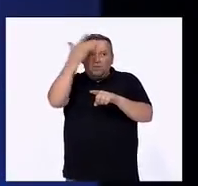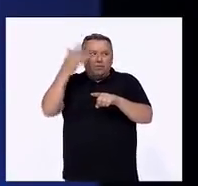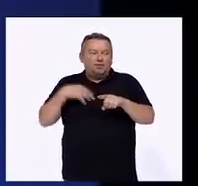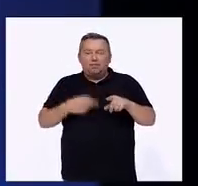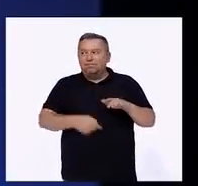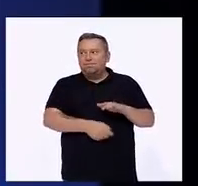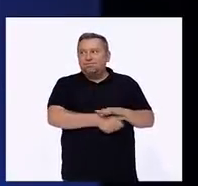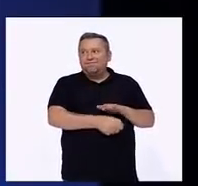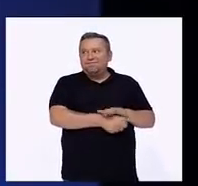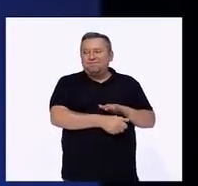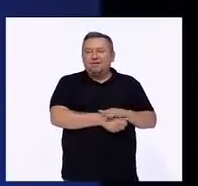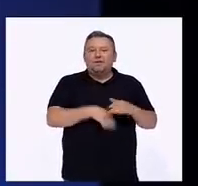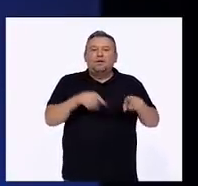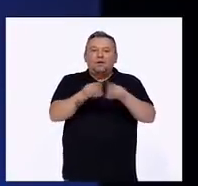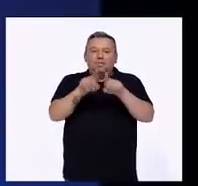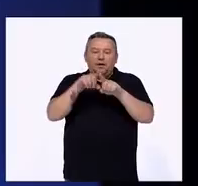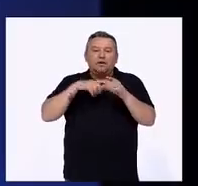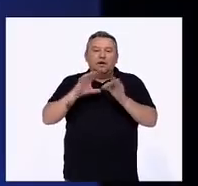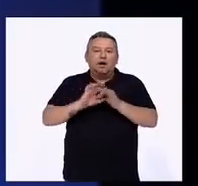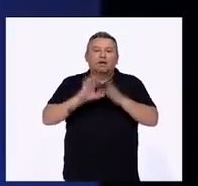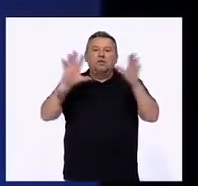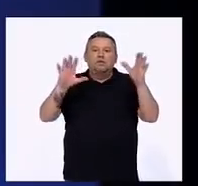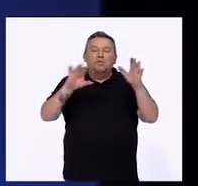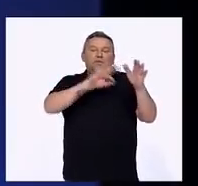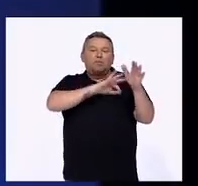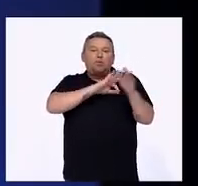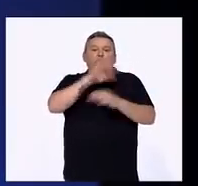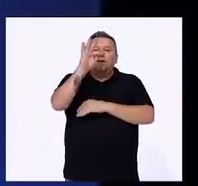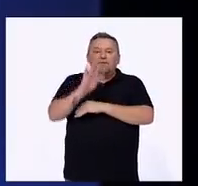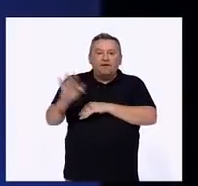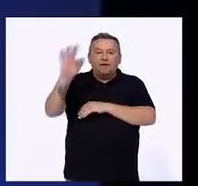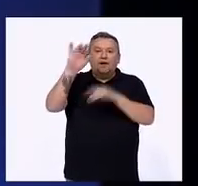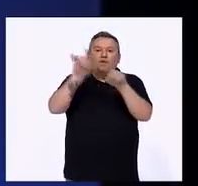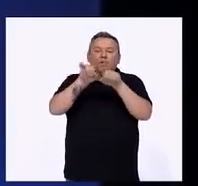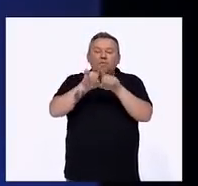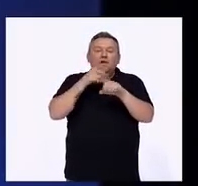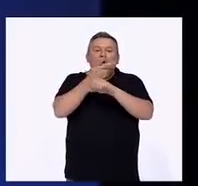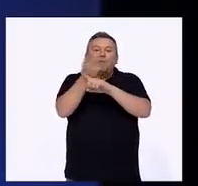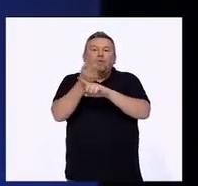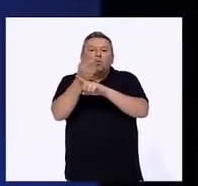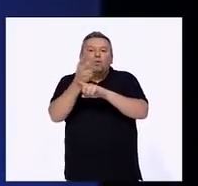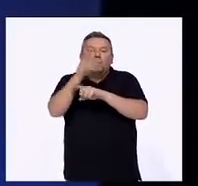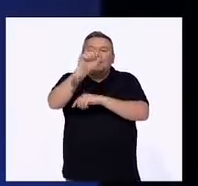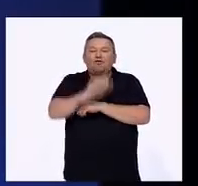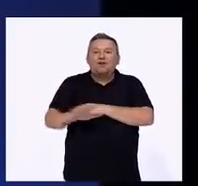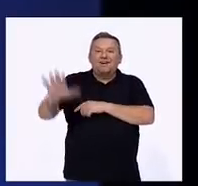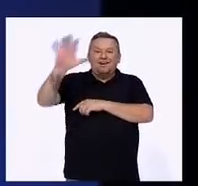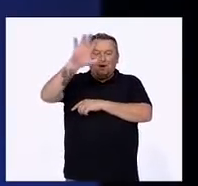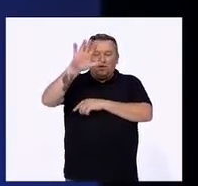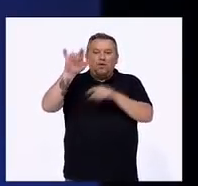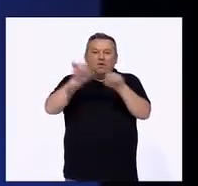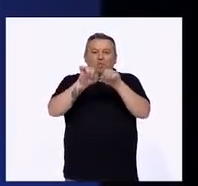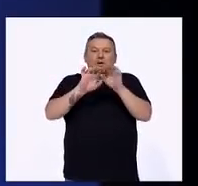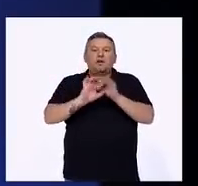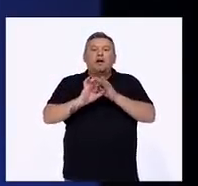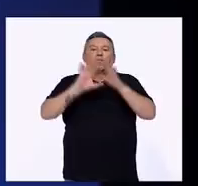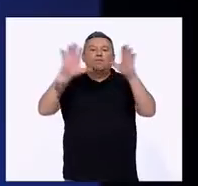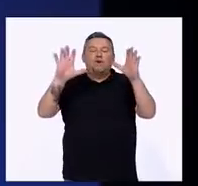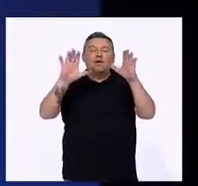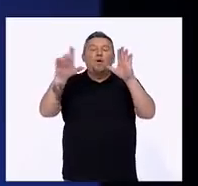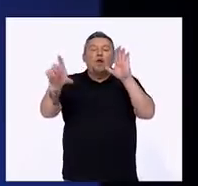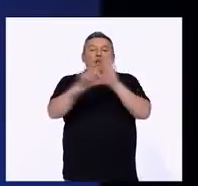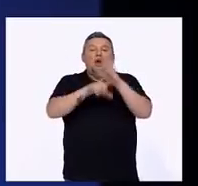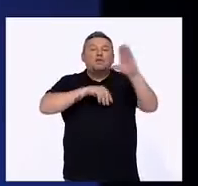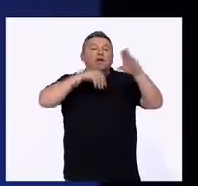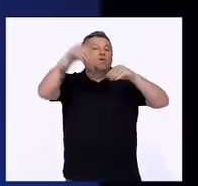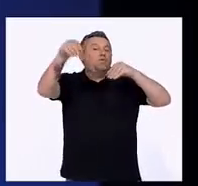orgulho de ter garantido a autonomia da Polícia Federal, das instituições de controle, da Procuradoria-Geral da República, de ter aprovado a Lei da Transparência. E